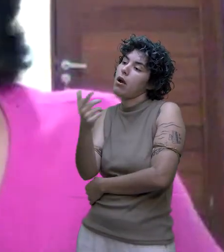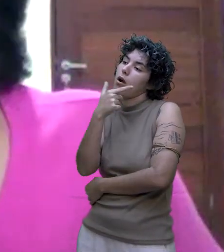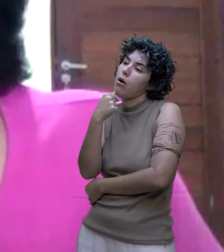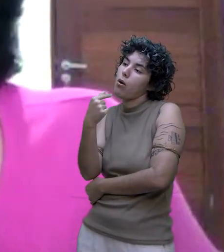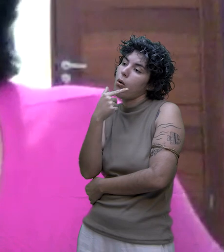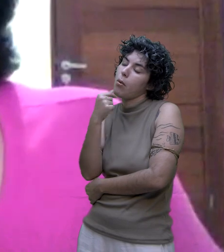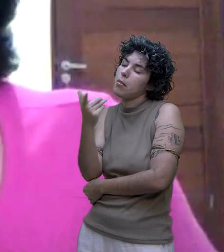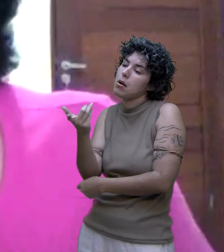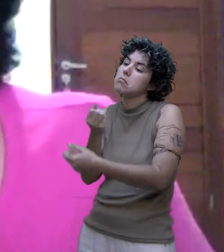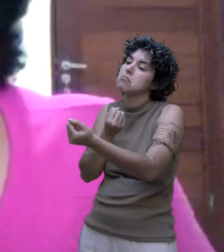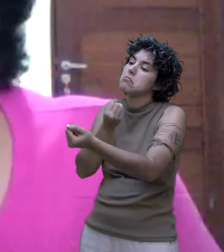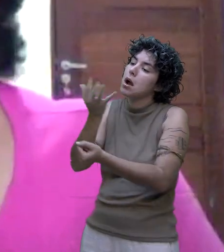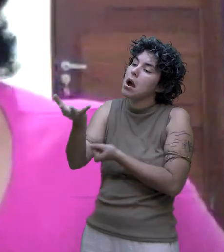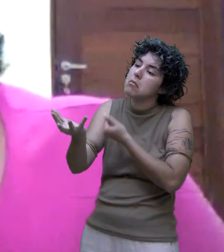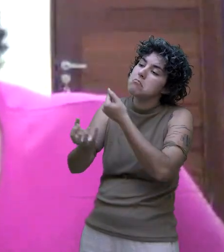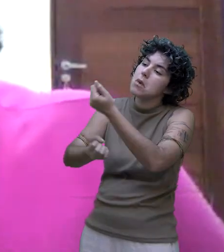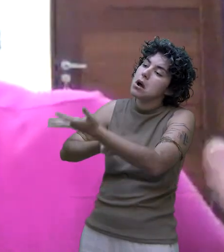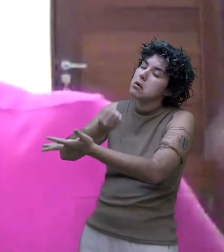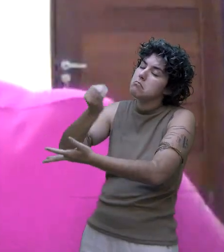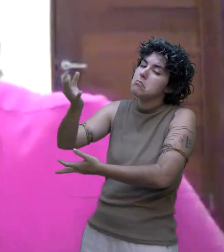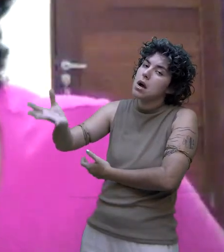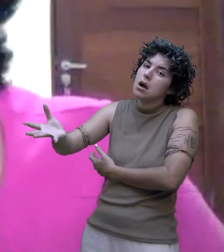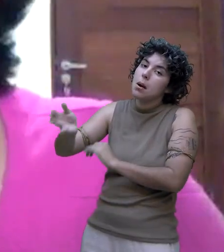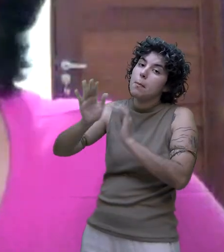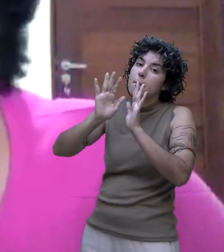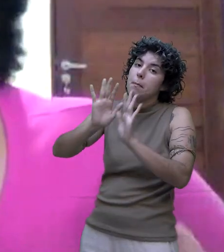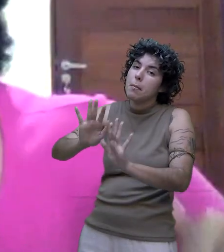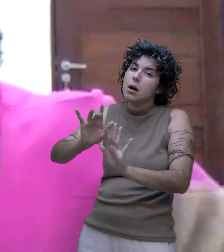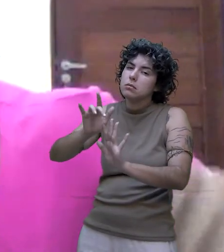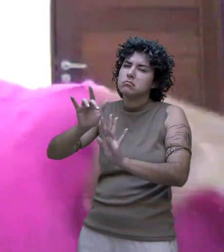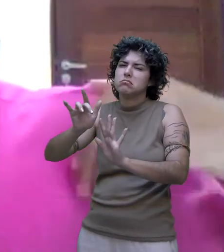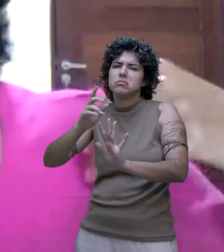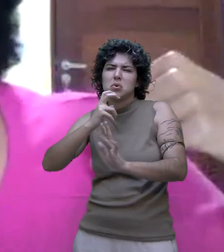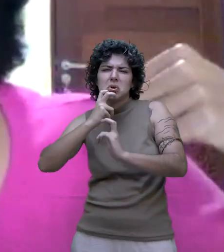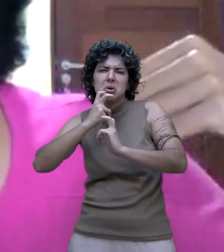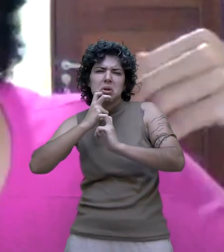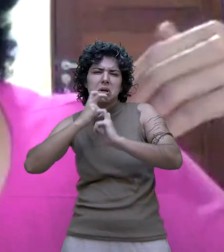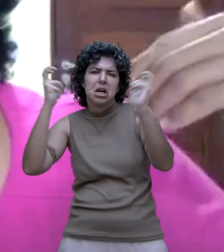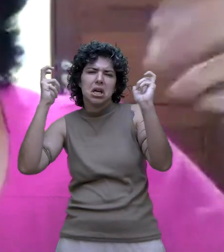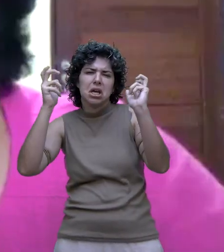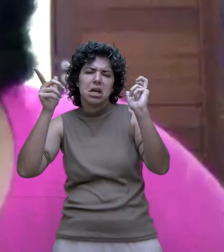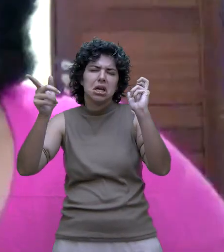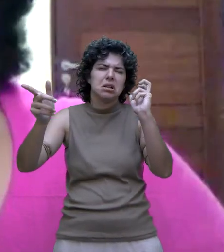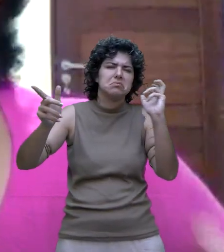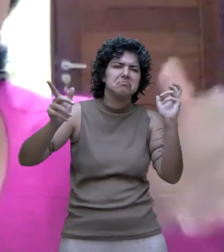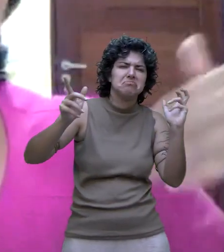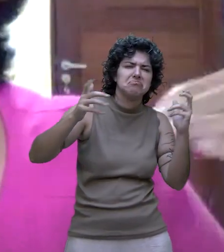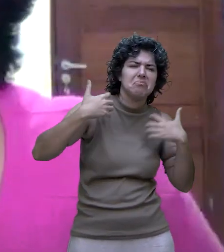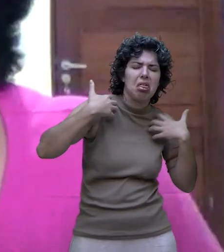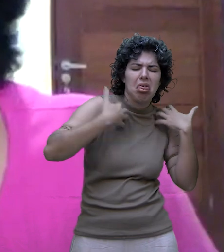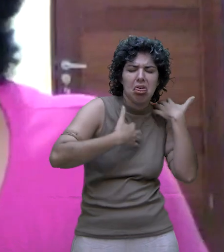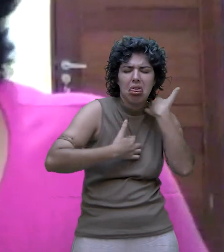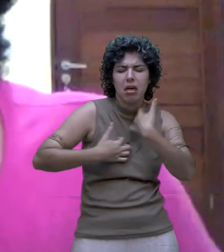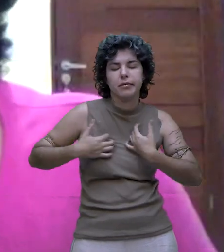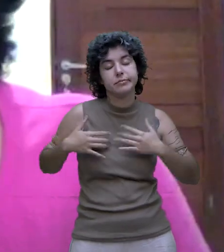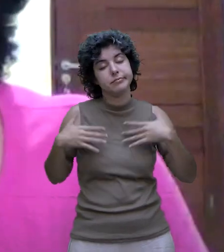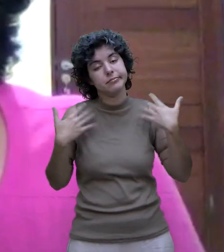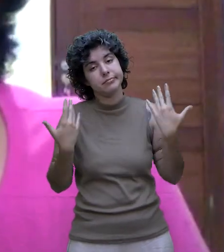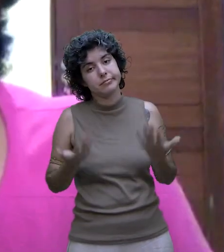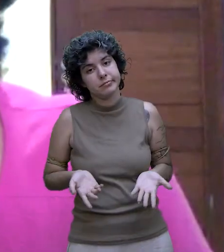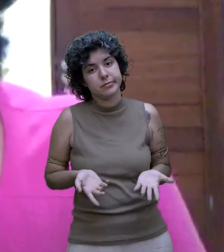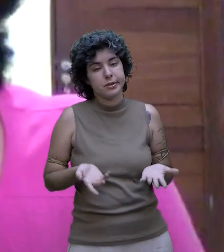diretora, e aí se dirigia, e aí os gritos, né? E o mau humor, enfim. Isso